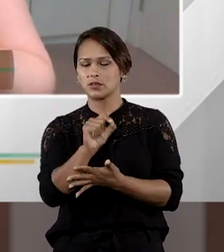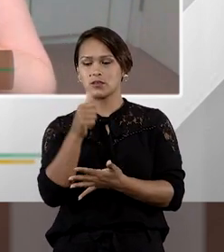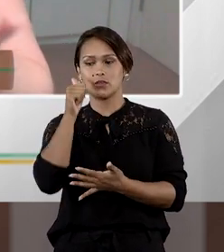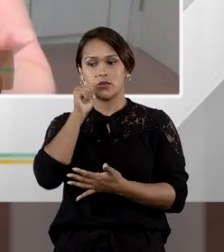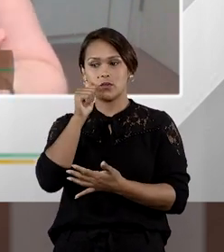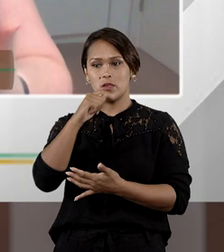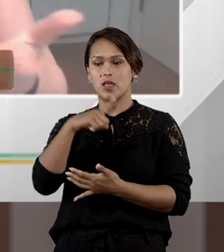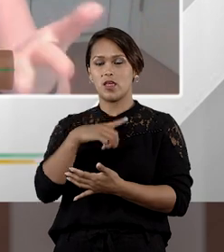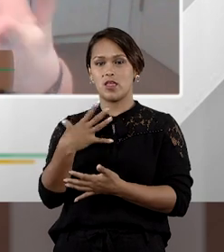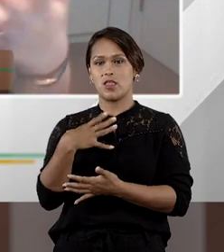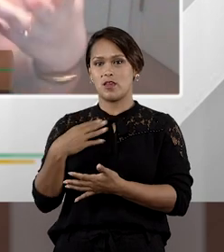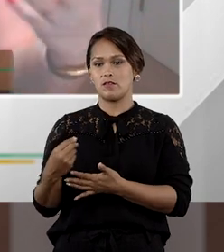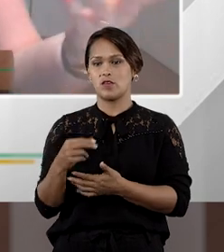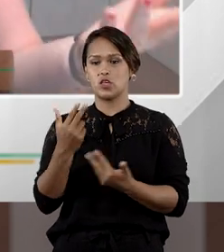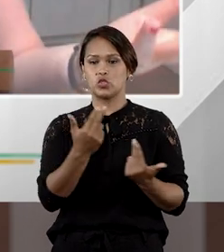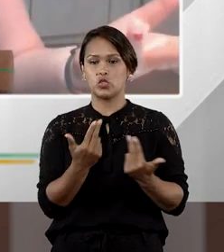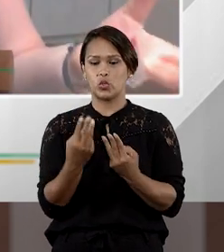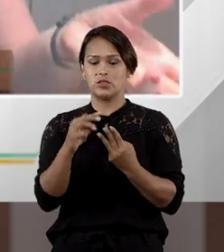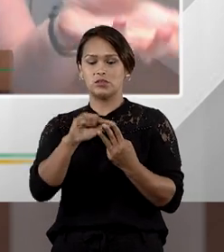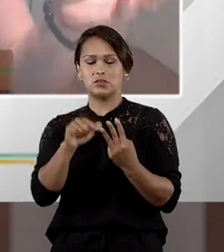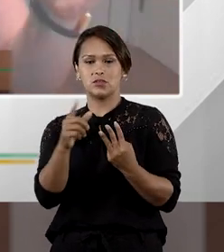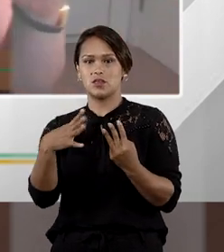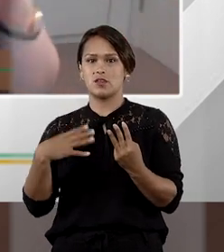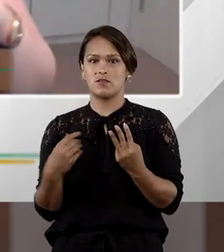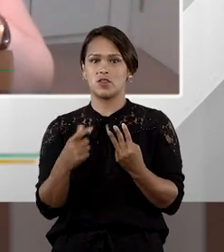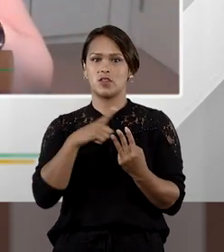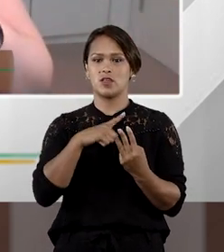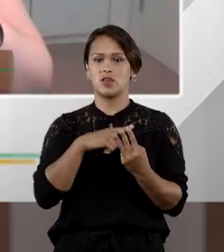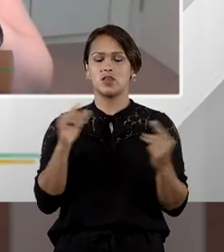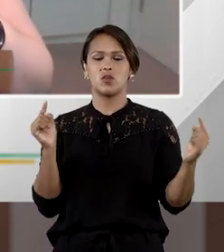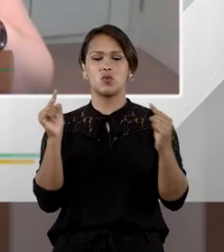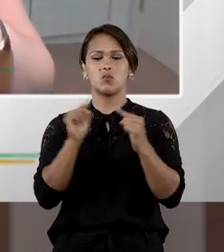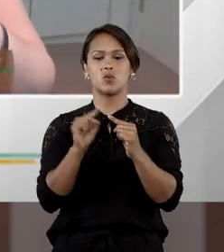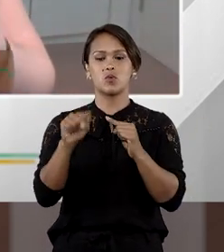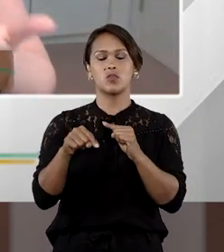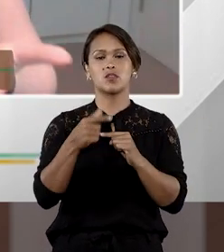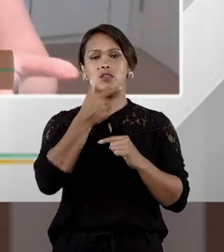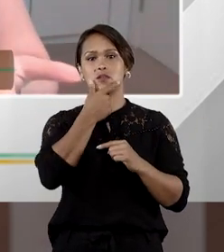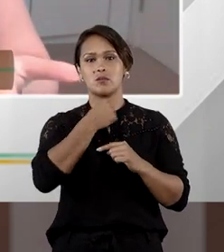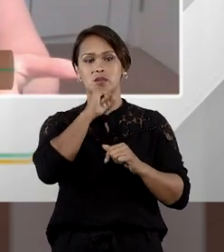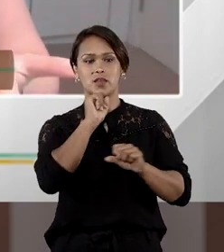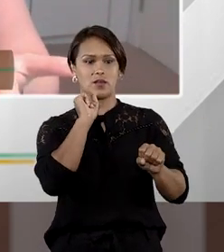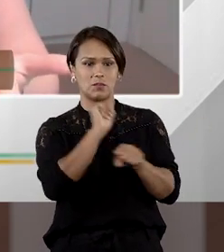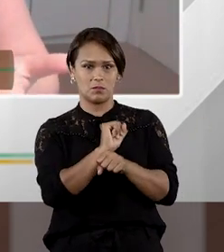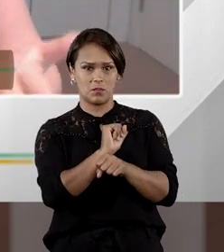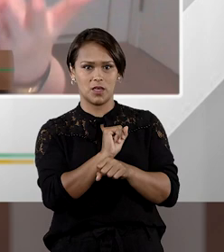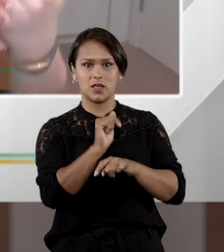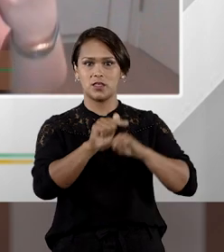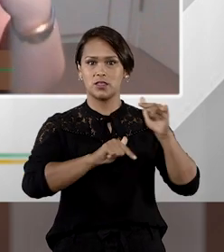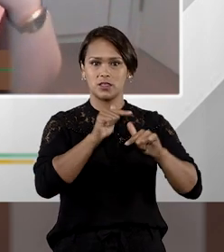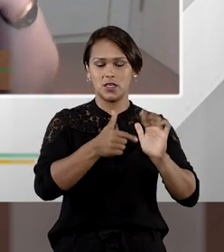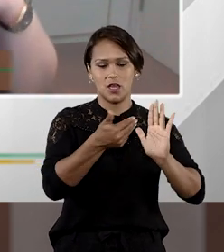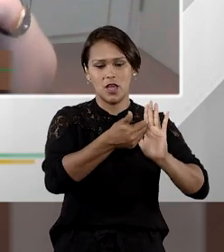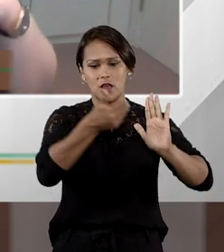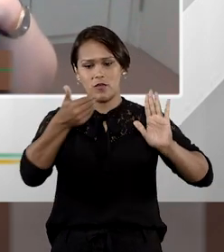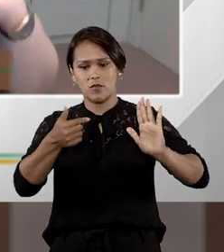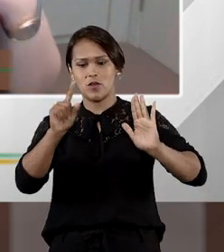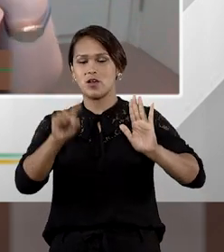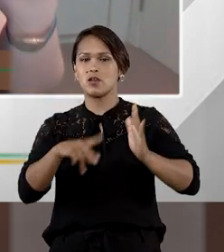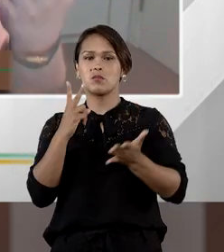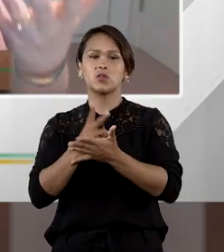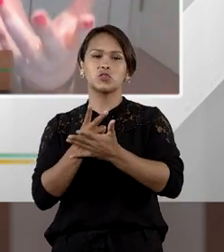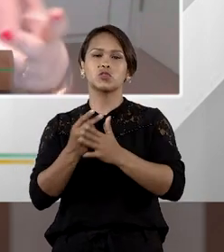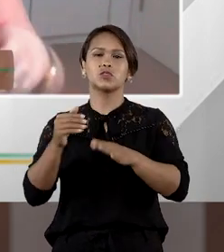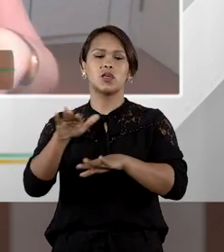a mulher tem filhos, gêmeos, dois, três filhos, existe um pacto do casal para que ela deixe de trabalhar fora, para que ela cuide